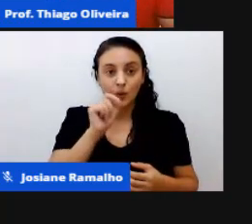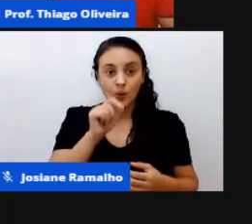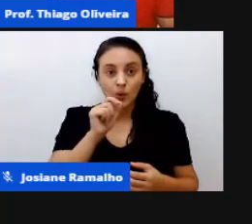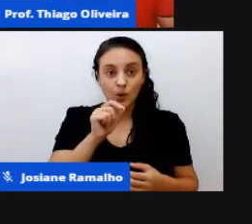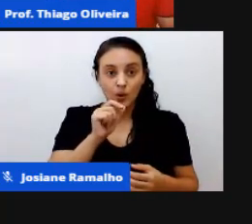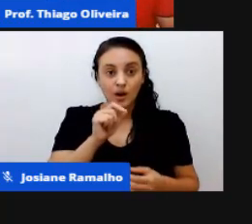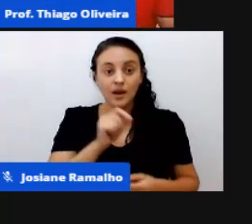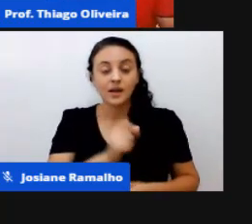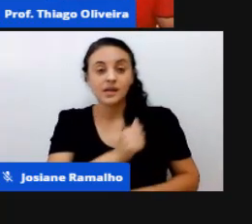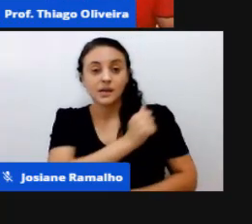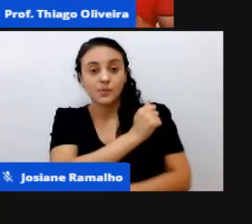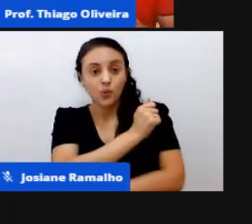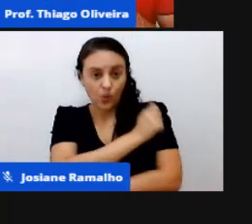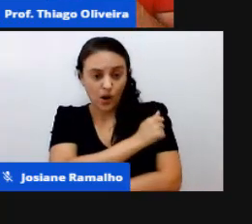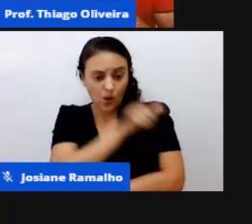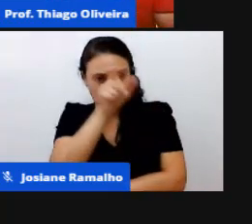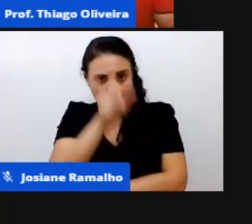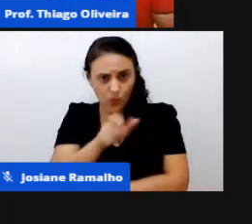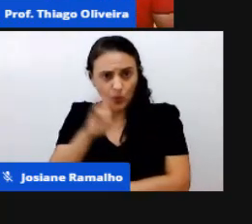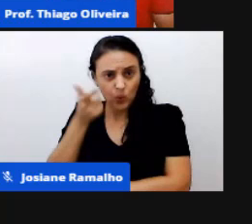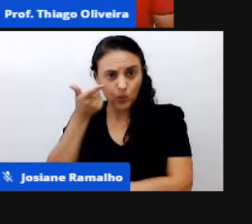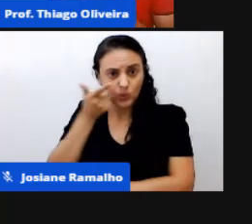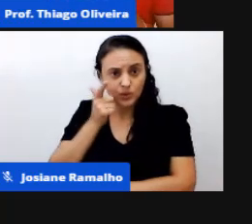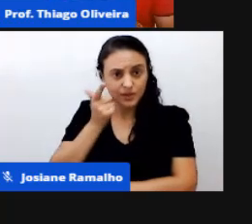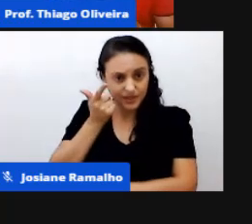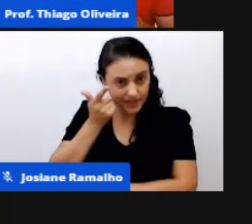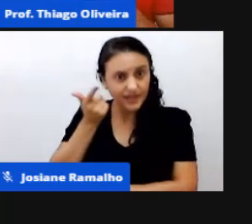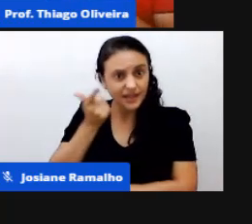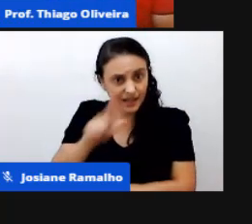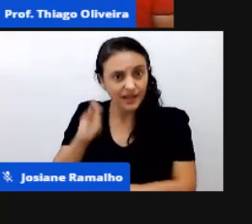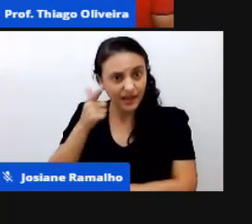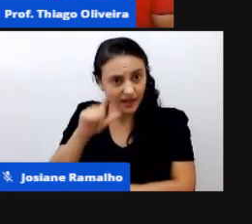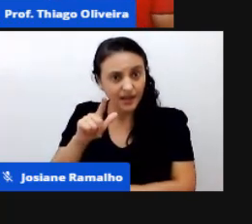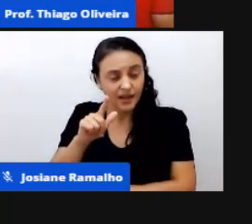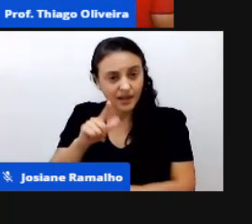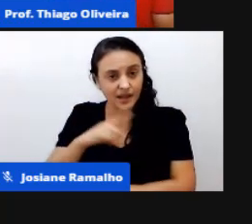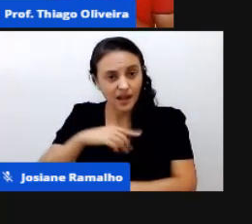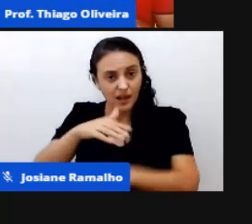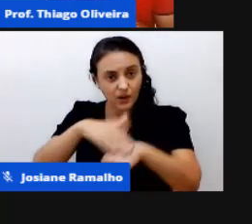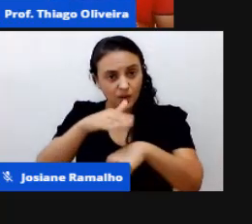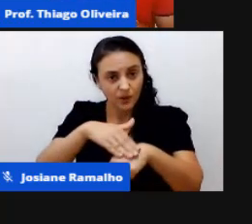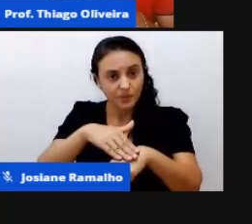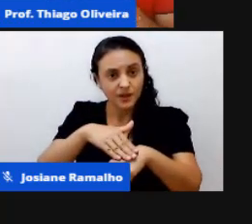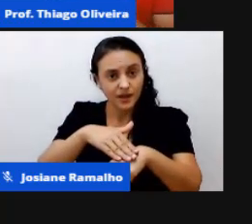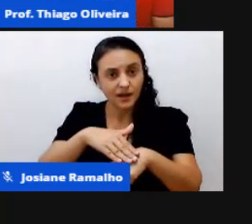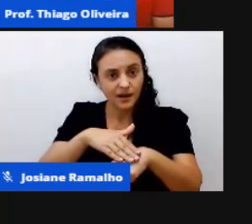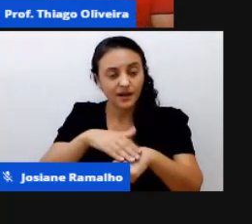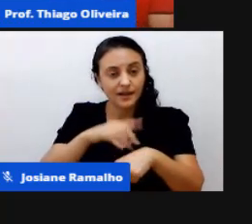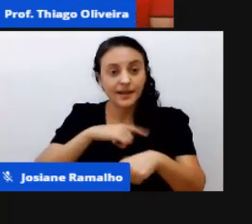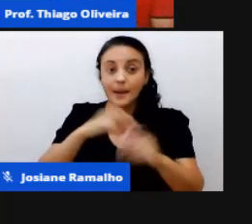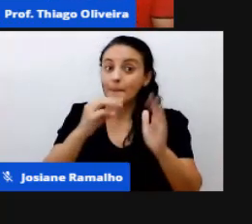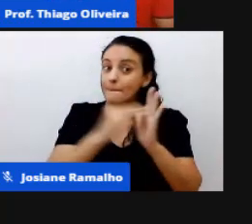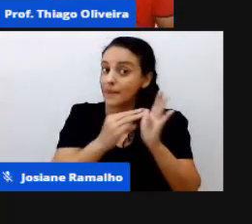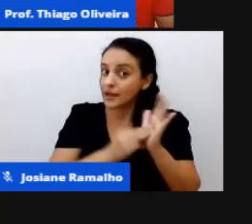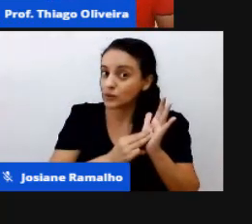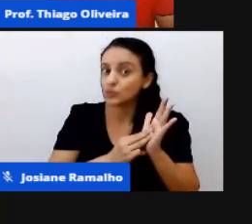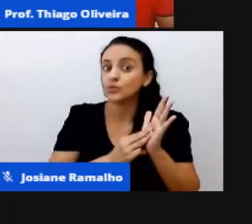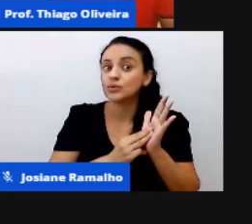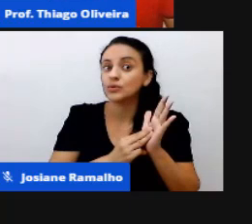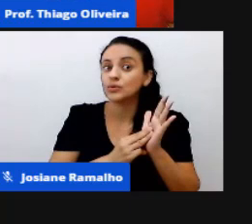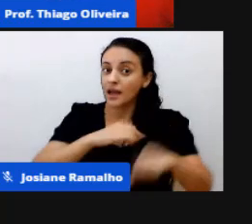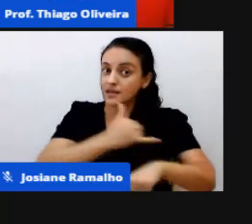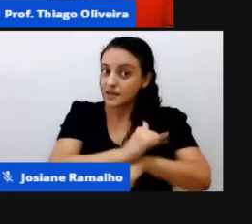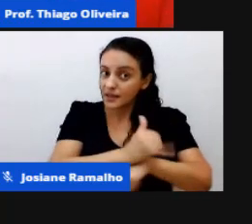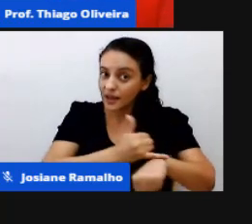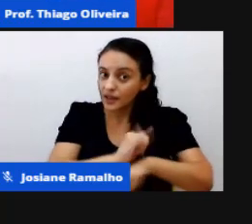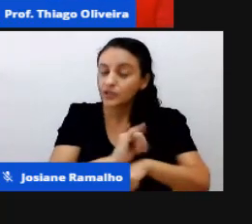o agente da sua aprendizagem, existem métodos, existem estratégias, existe um procedimento específico para